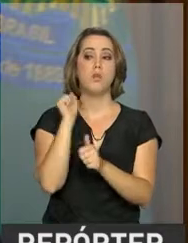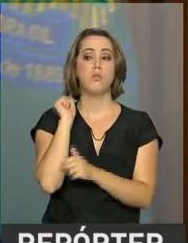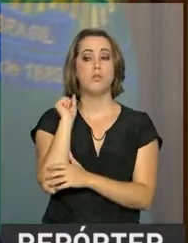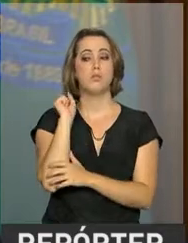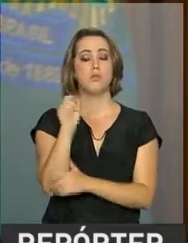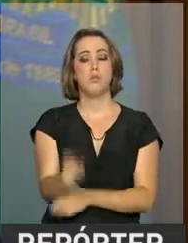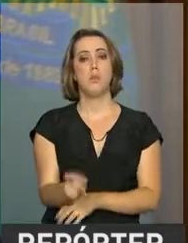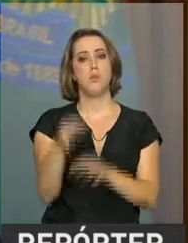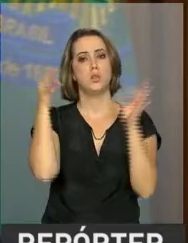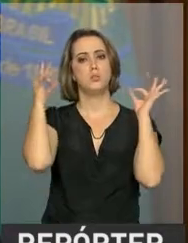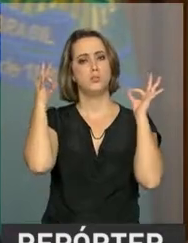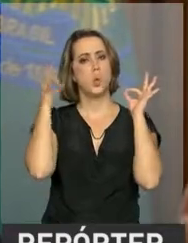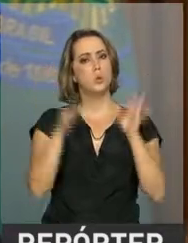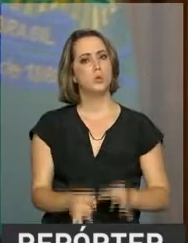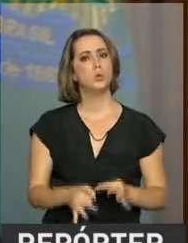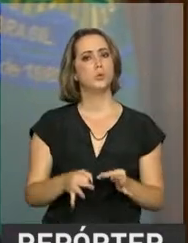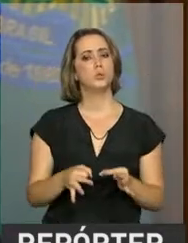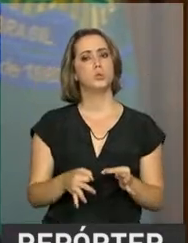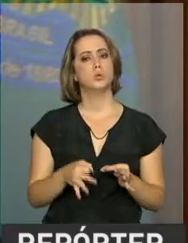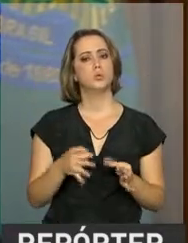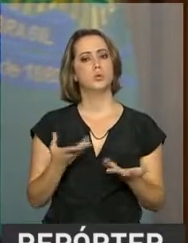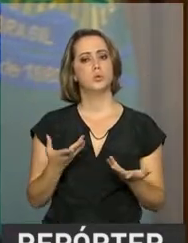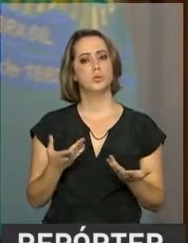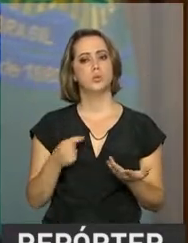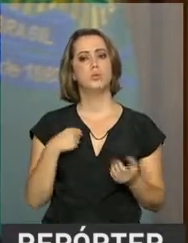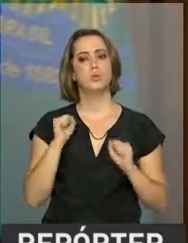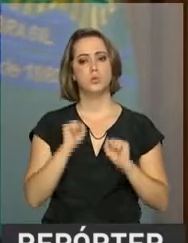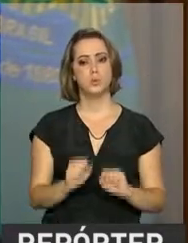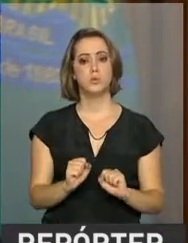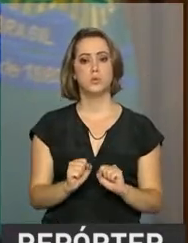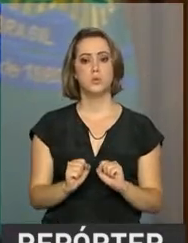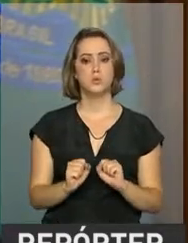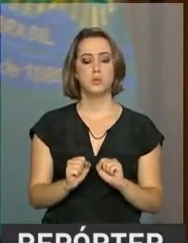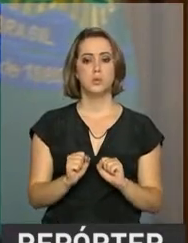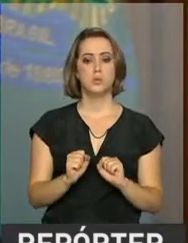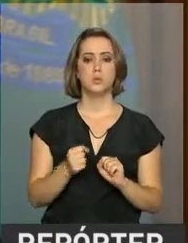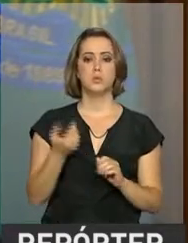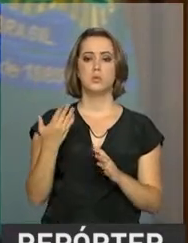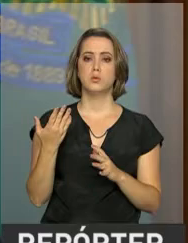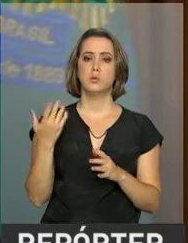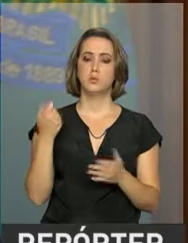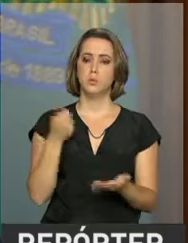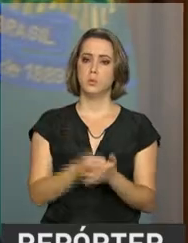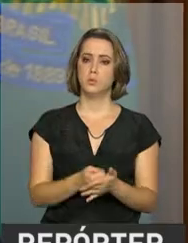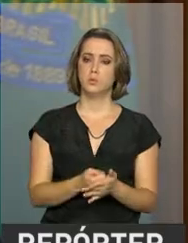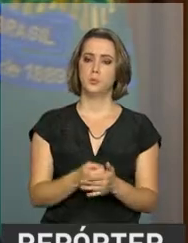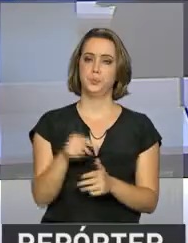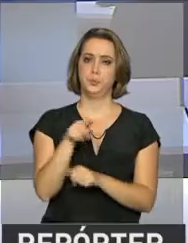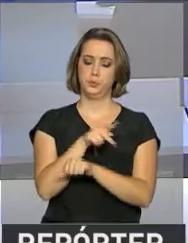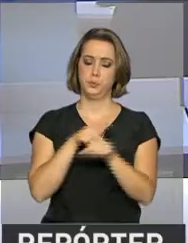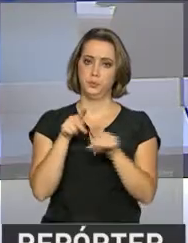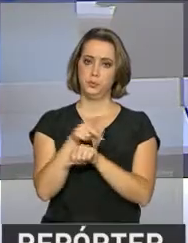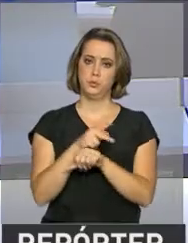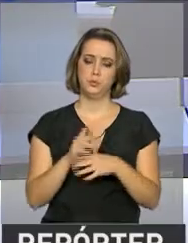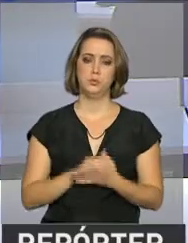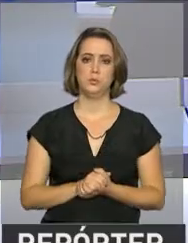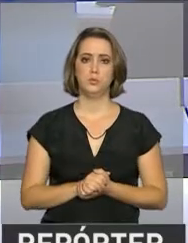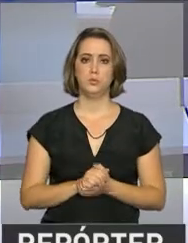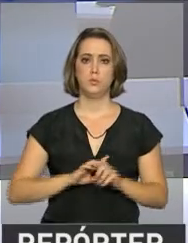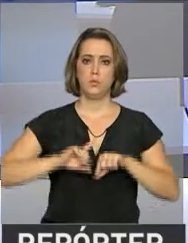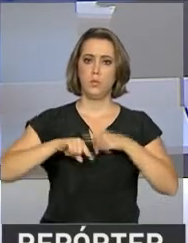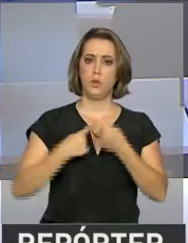justa adequada à capacidade de financiamento do país e